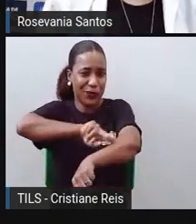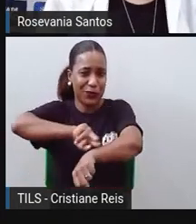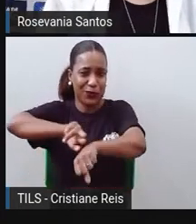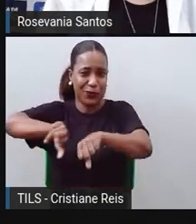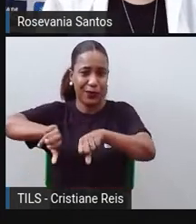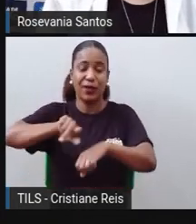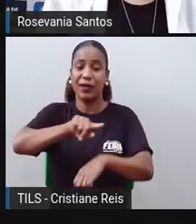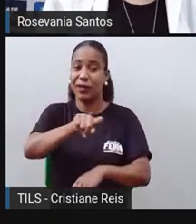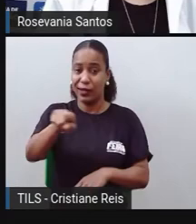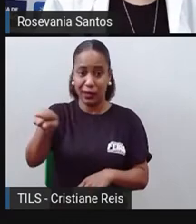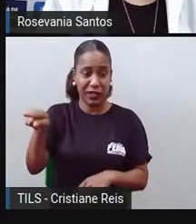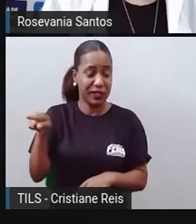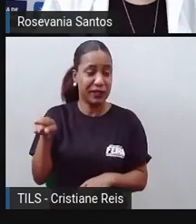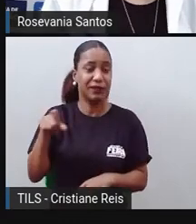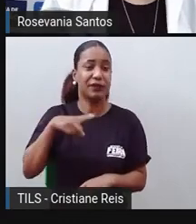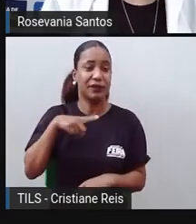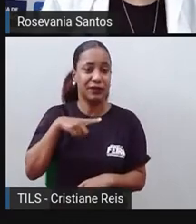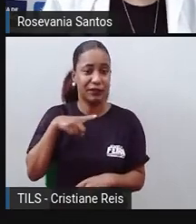extremamente, né,